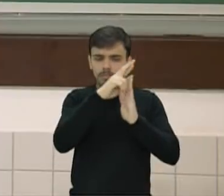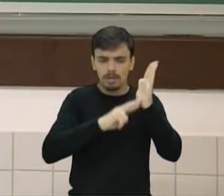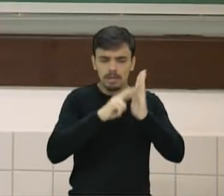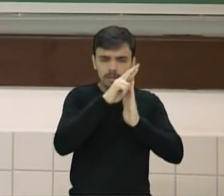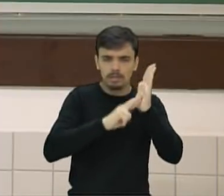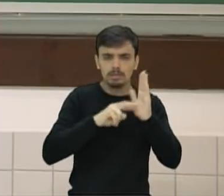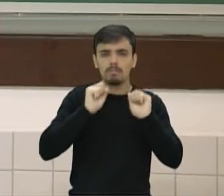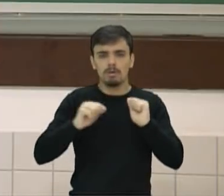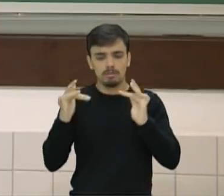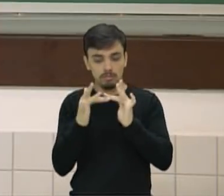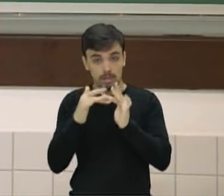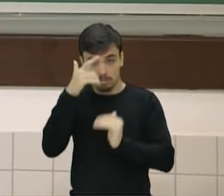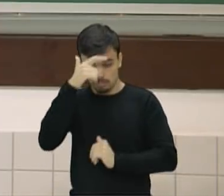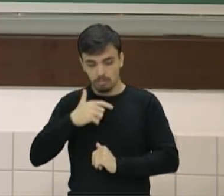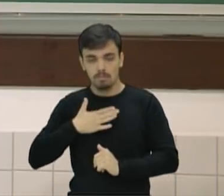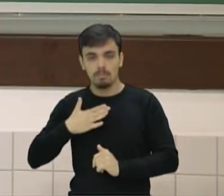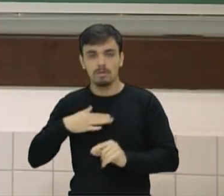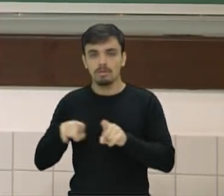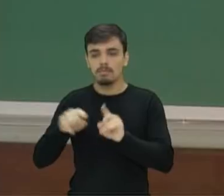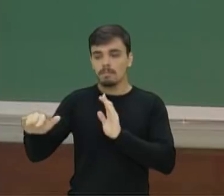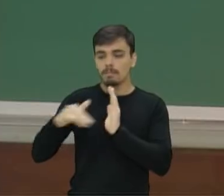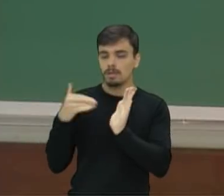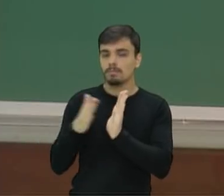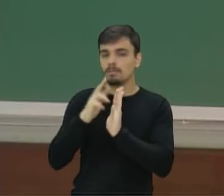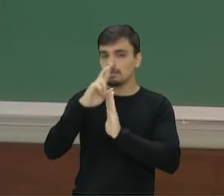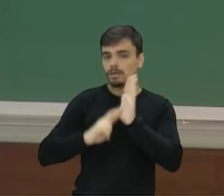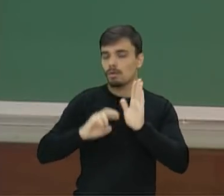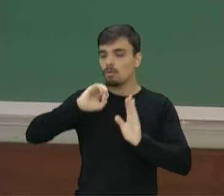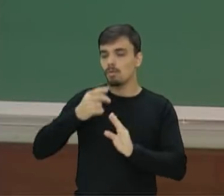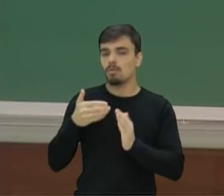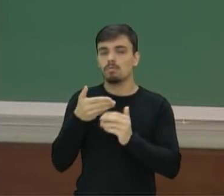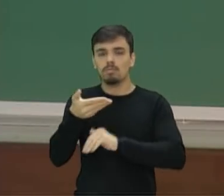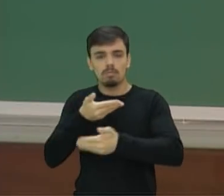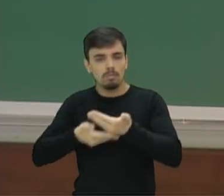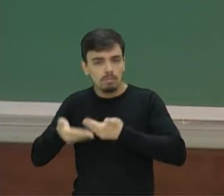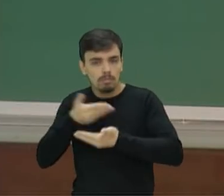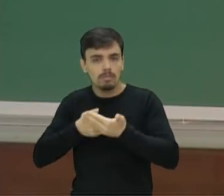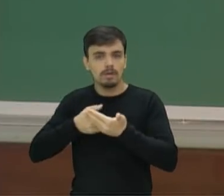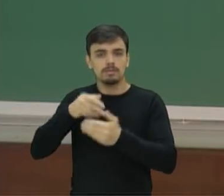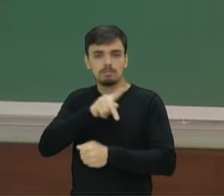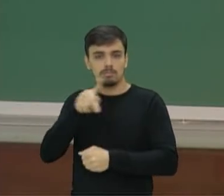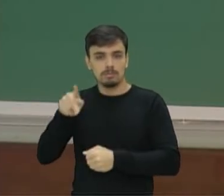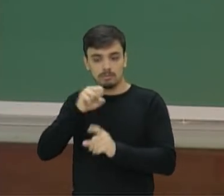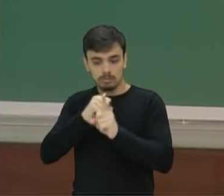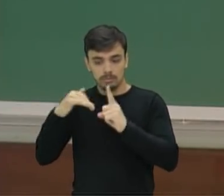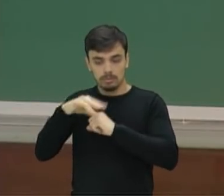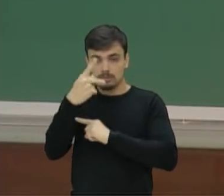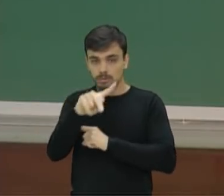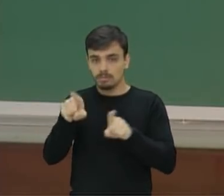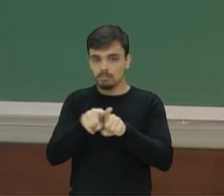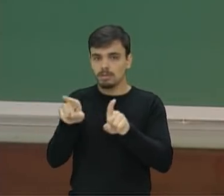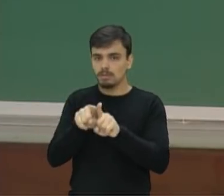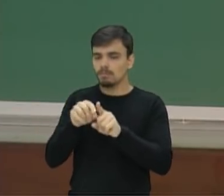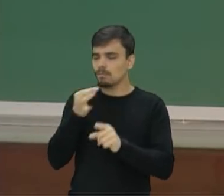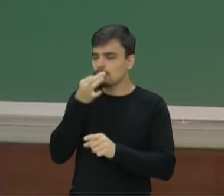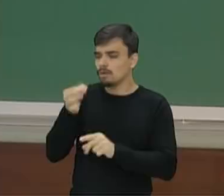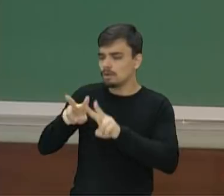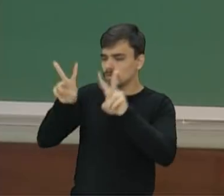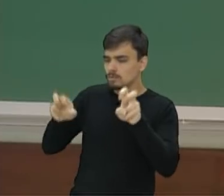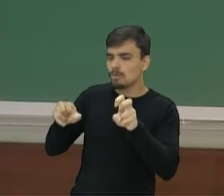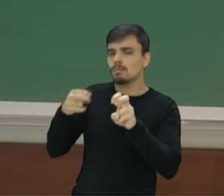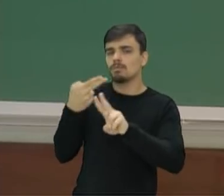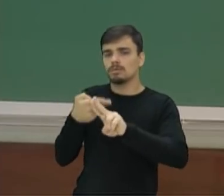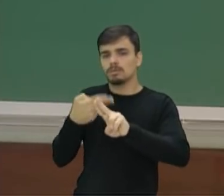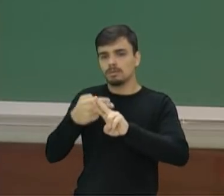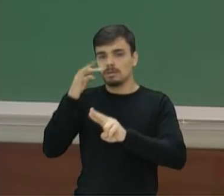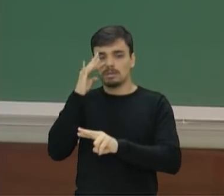entre em contato comigo, mande a sua redação ou converse com o seu professor de sociologia e faça uma redação sobre um desses temas do Enem usando a teoria